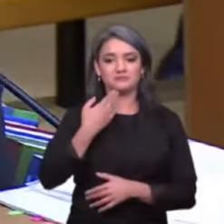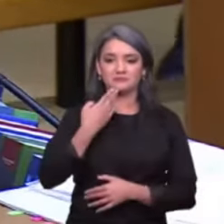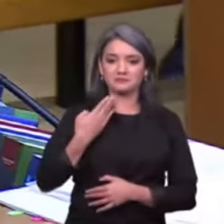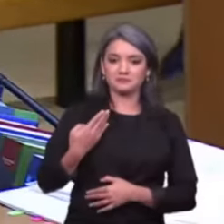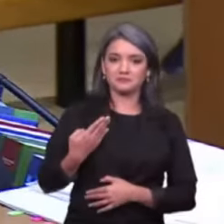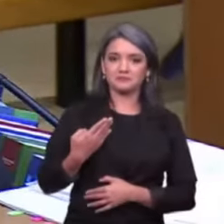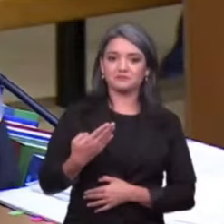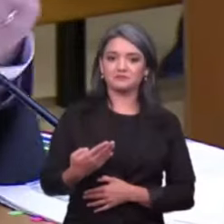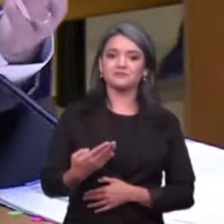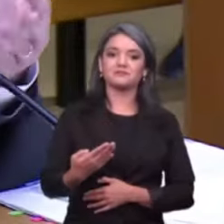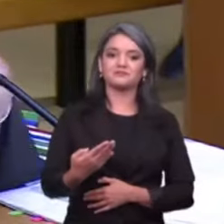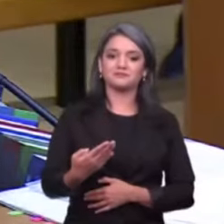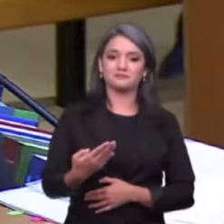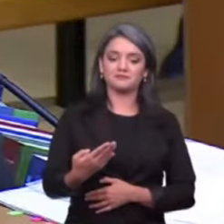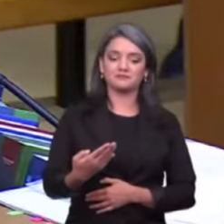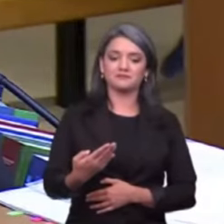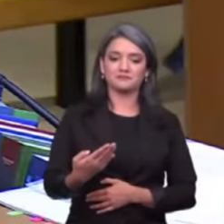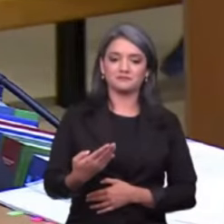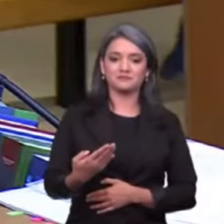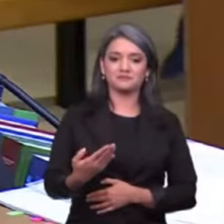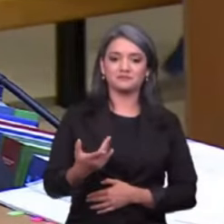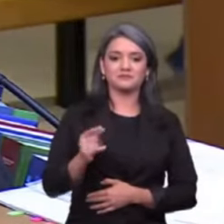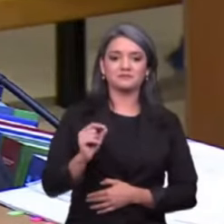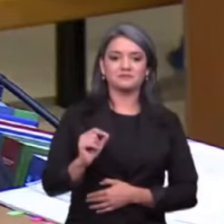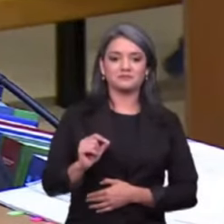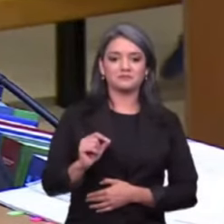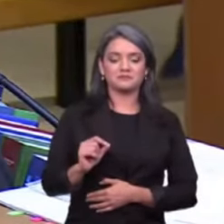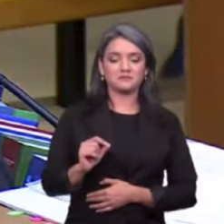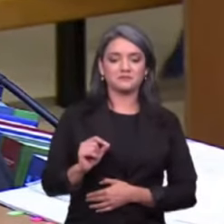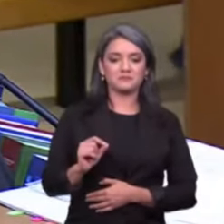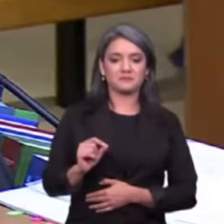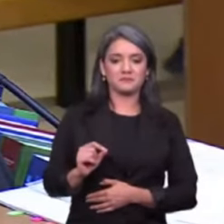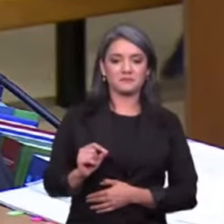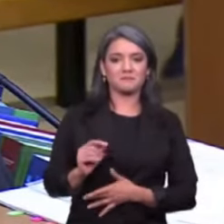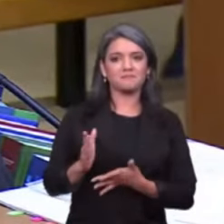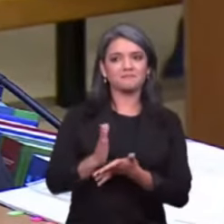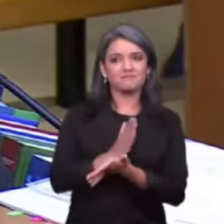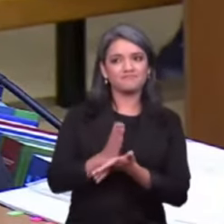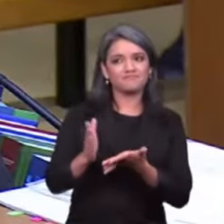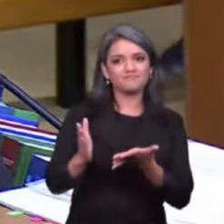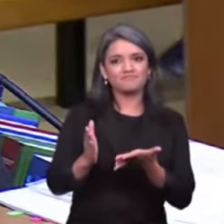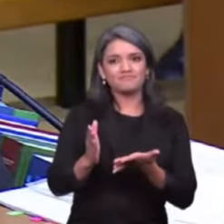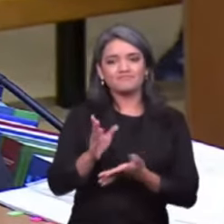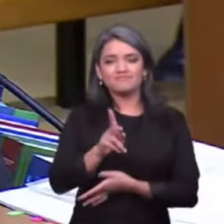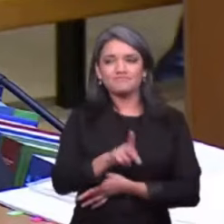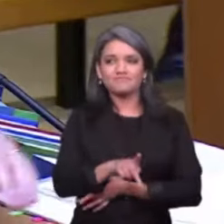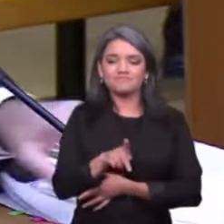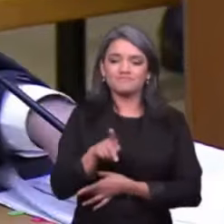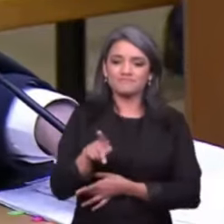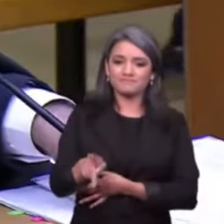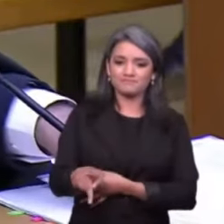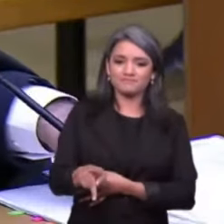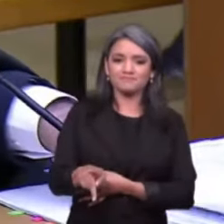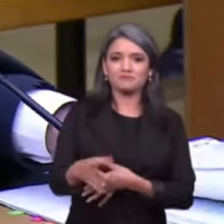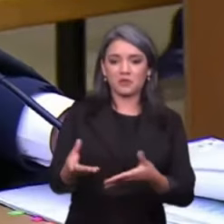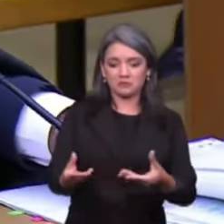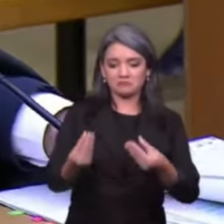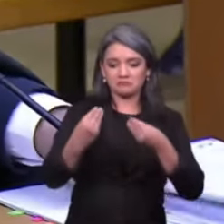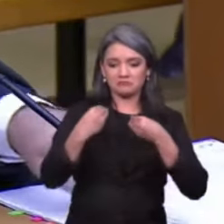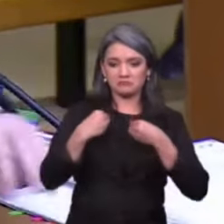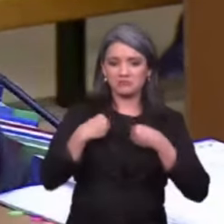solicitei uma expressão, mas pedi gentilmente, e alguns professores trouxeram